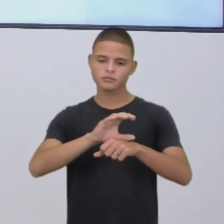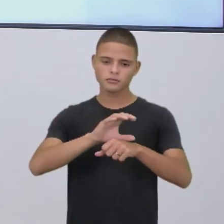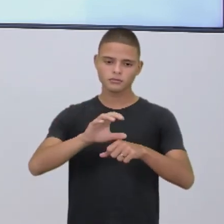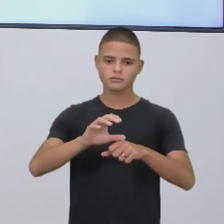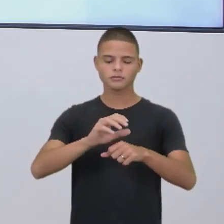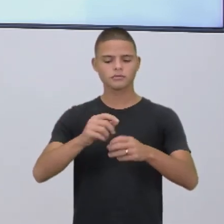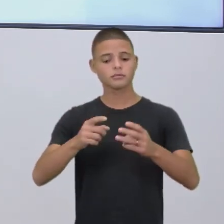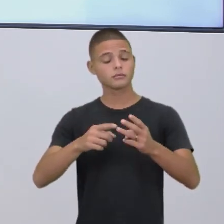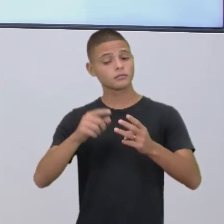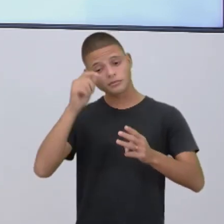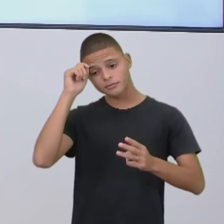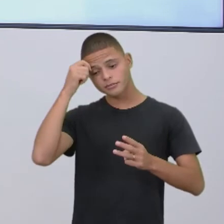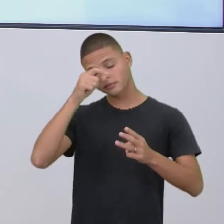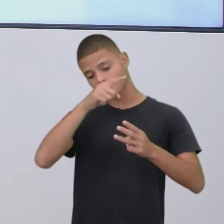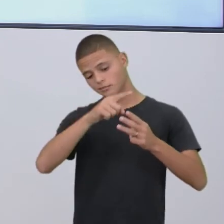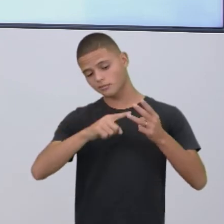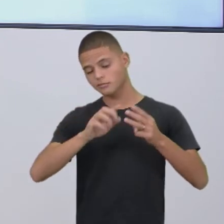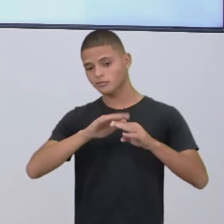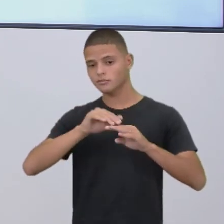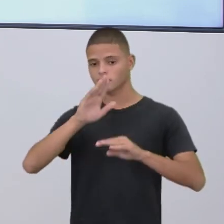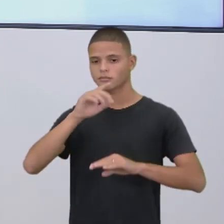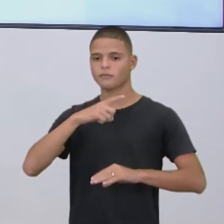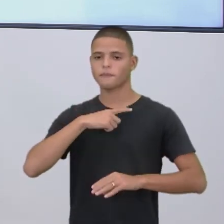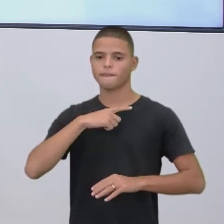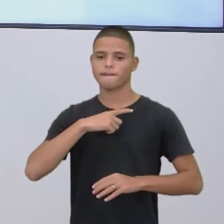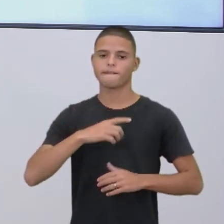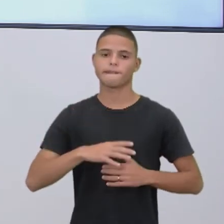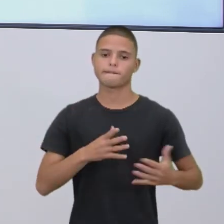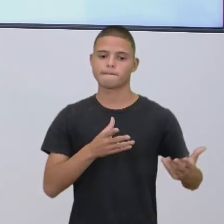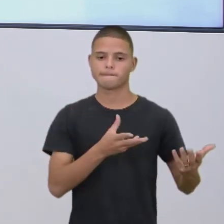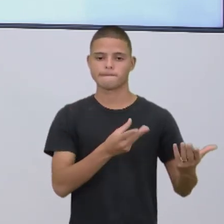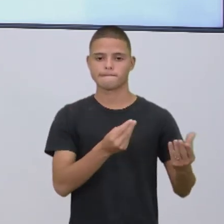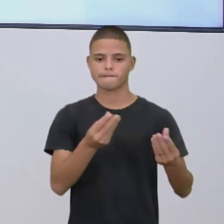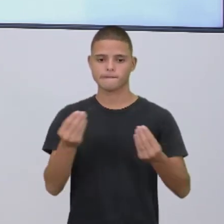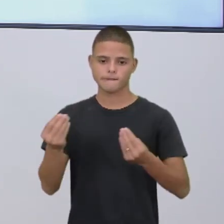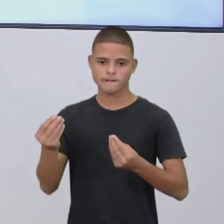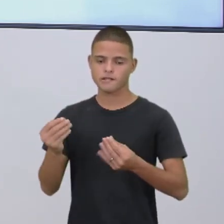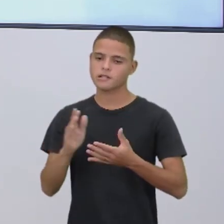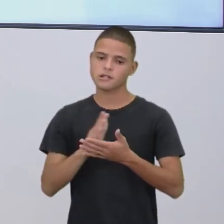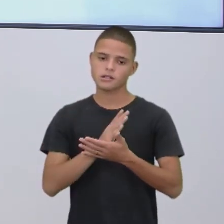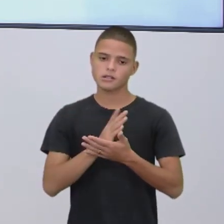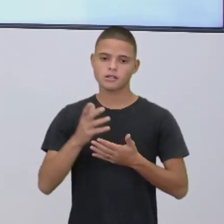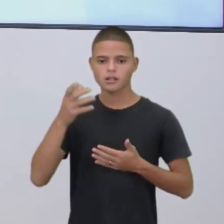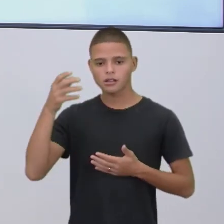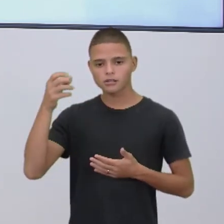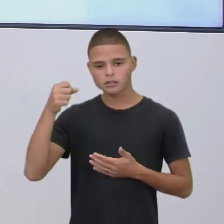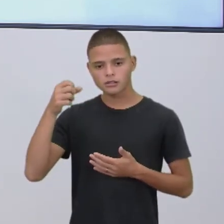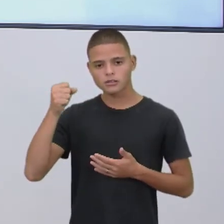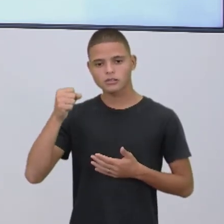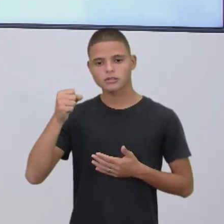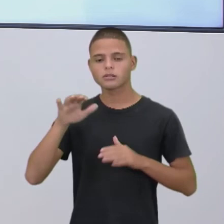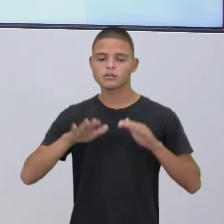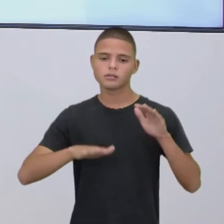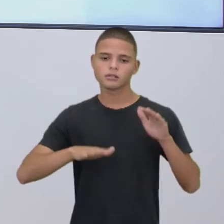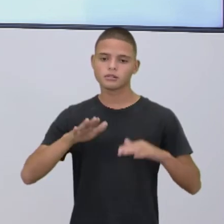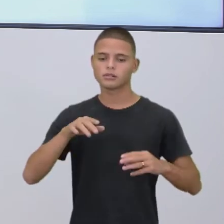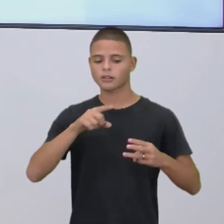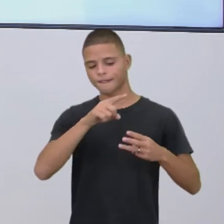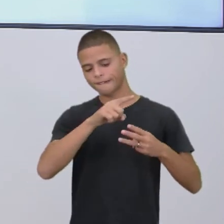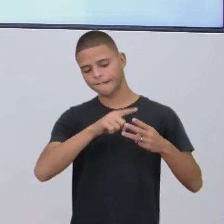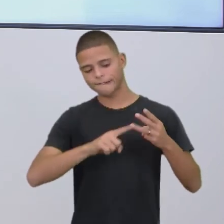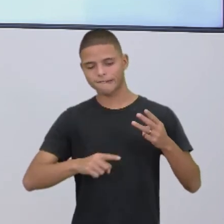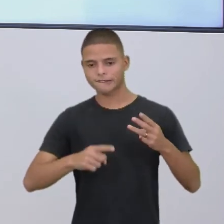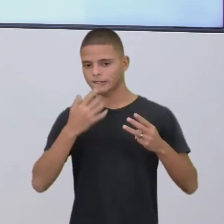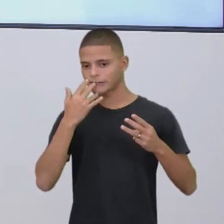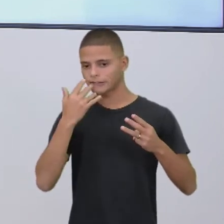carros pretos também, tá ok? Teve o boom dos carros brancos aí também, mas normalmente a pesquisa reflete aí que os